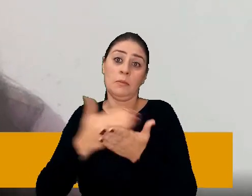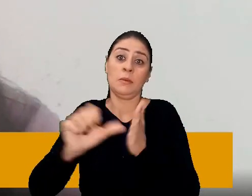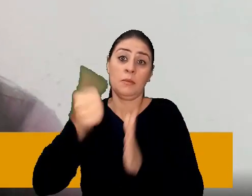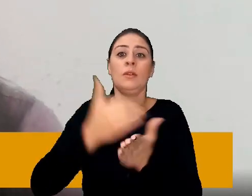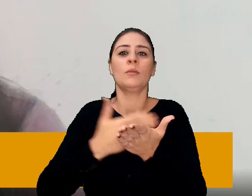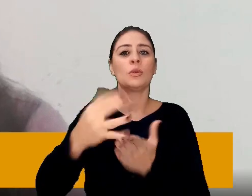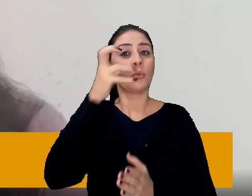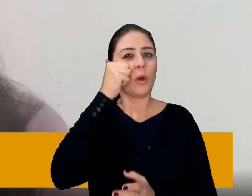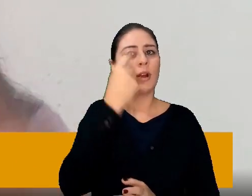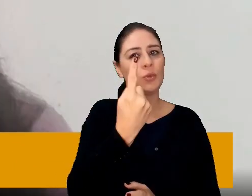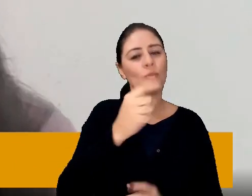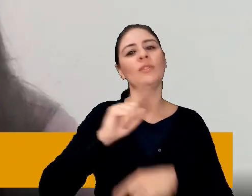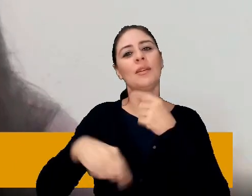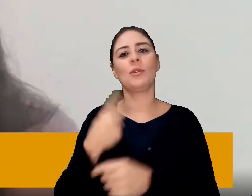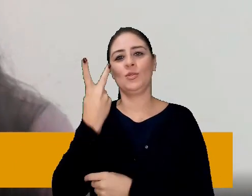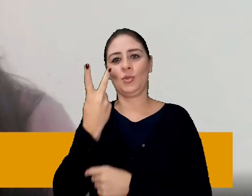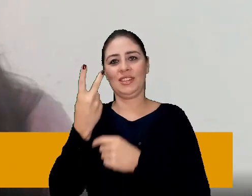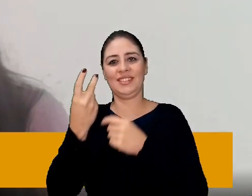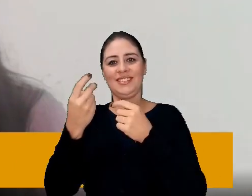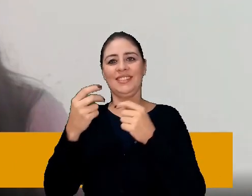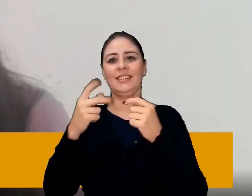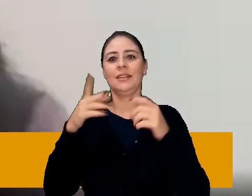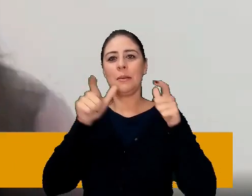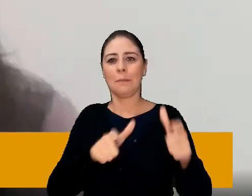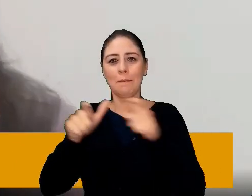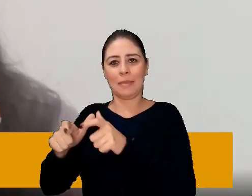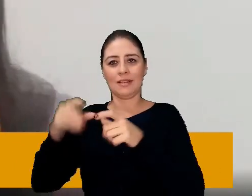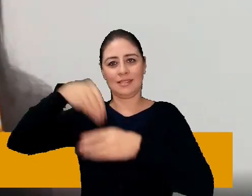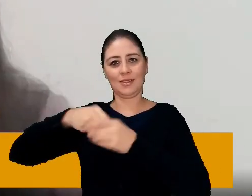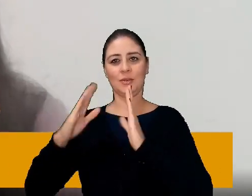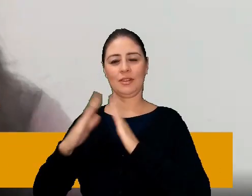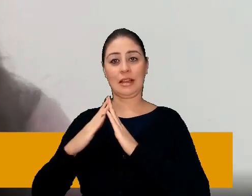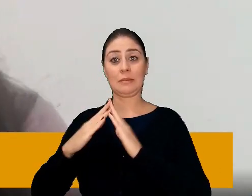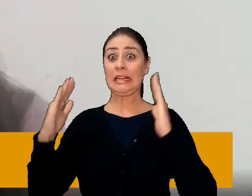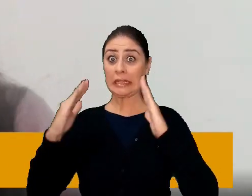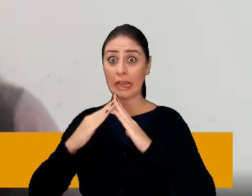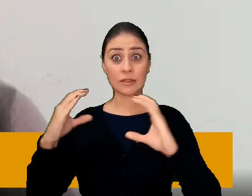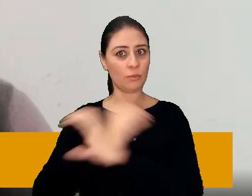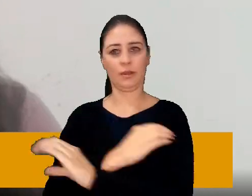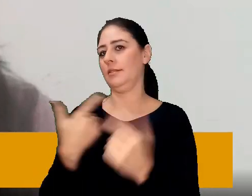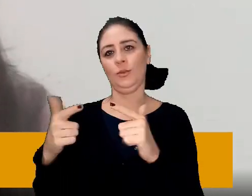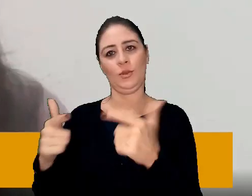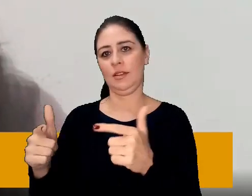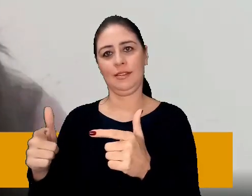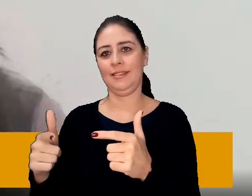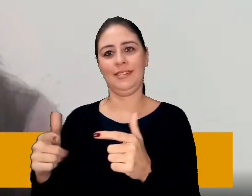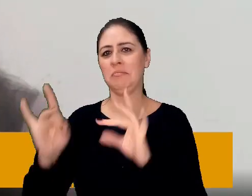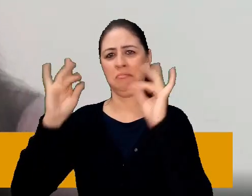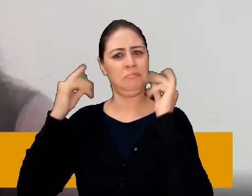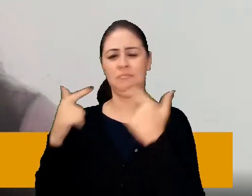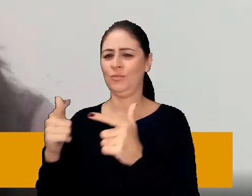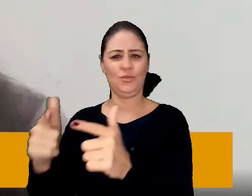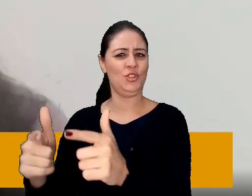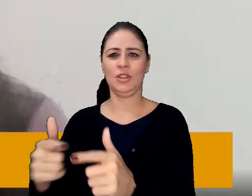quarto alugado, daí depois a gente 2 peças, a gente nem chegou a morar numa casa mesmo, assim, uma casa, porque casa mesmo eu moro aqui na aldeia,